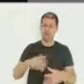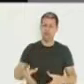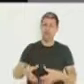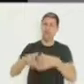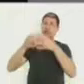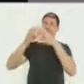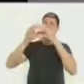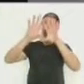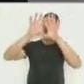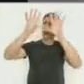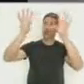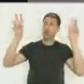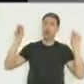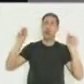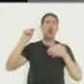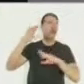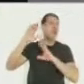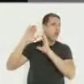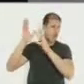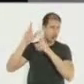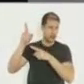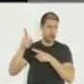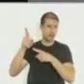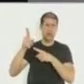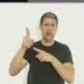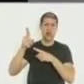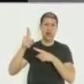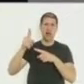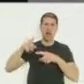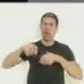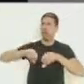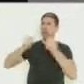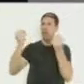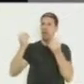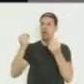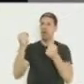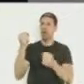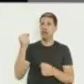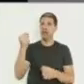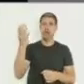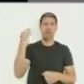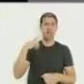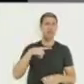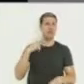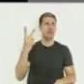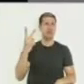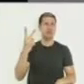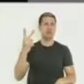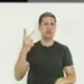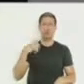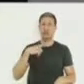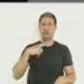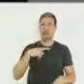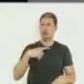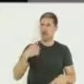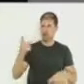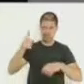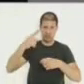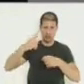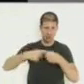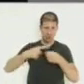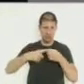desse final de semana, tem um monitoramento aqui, que é da nossa cidade, que fica